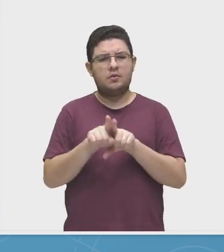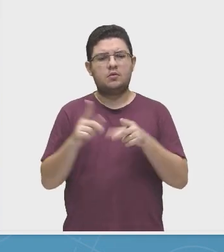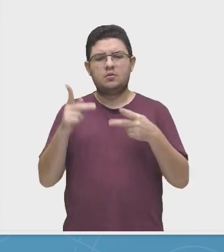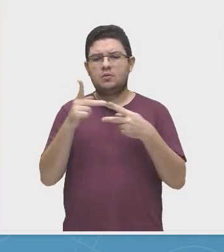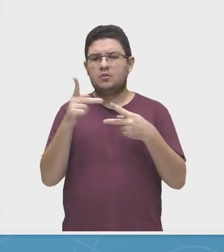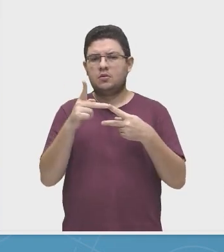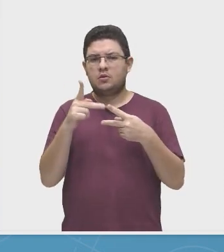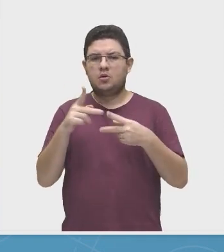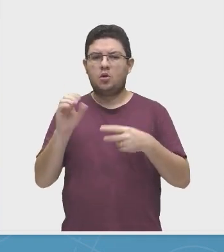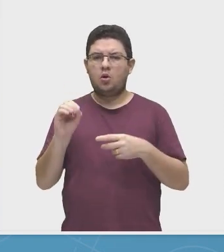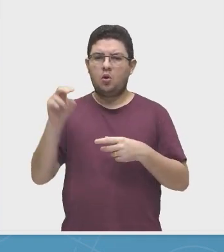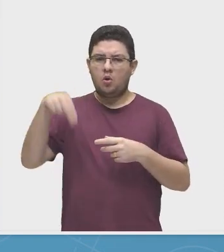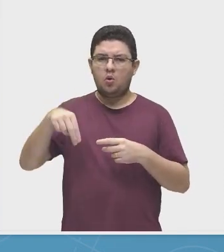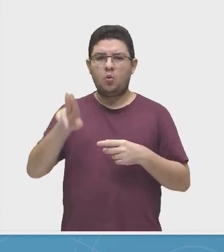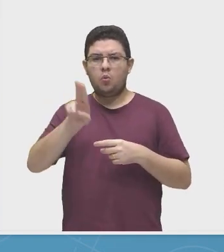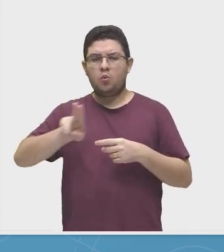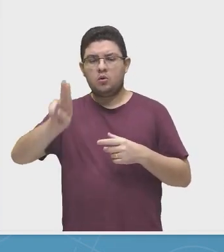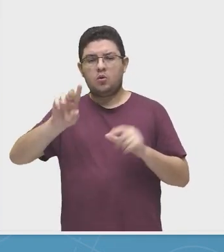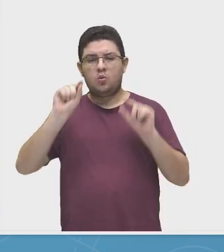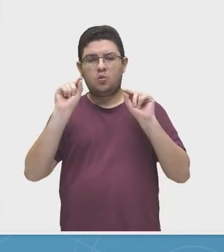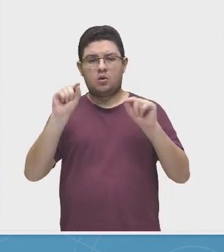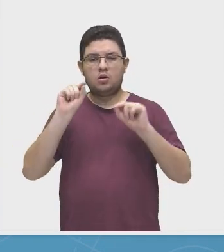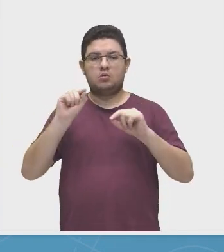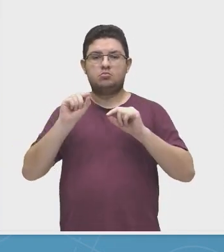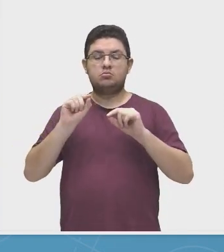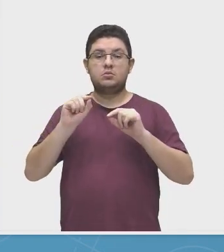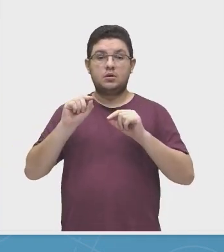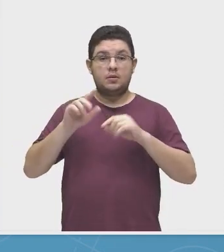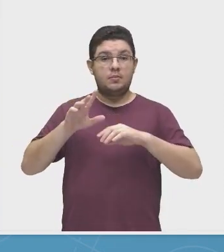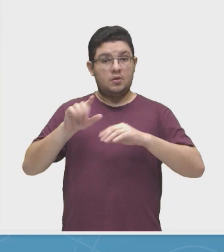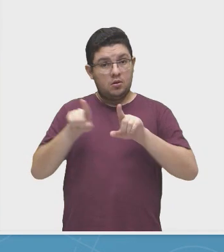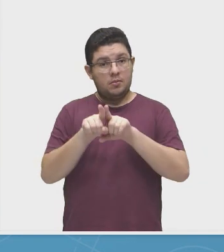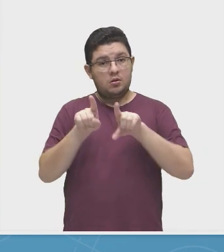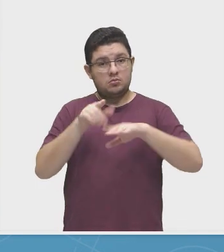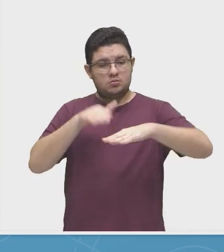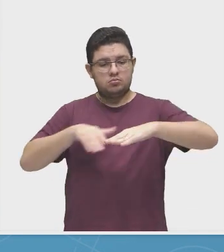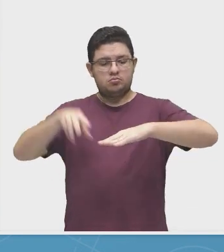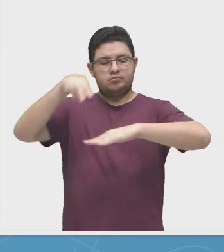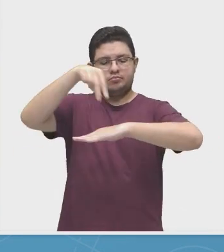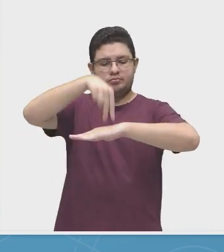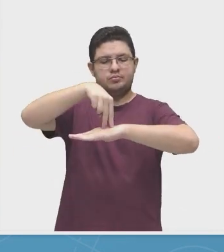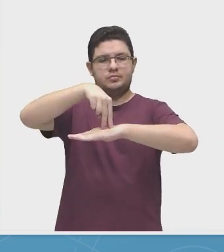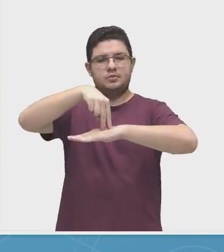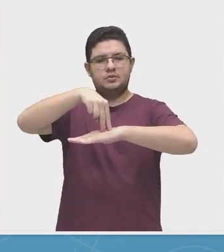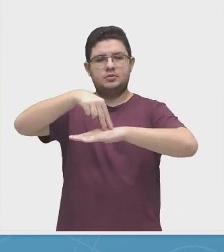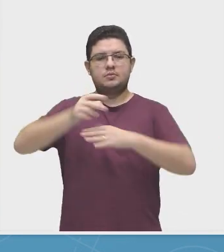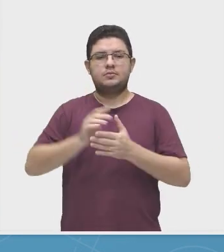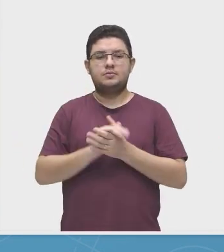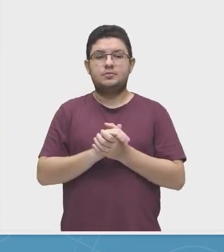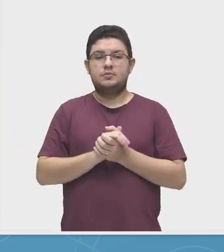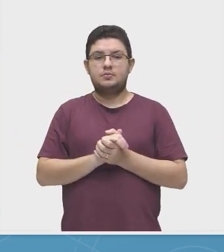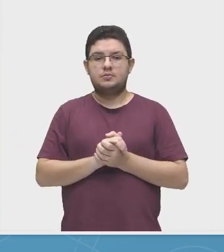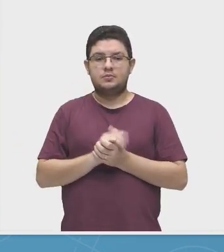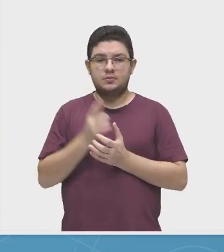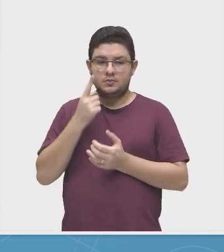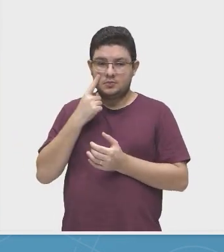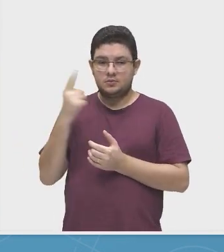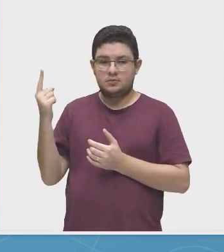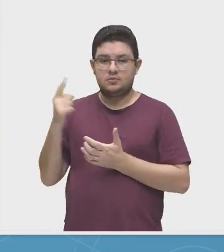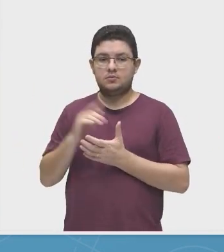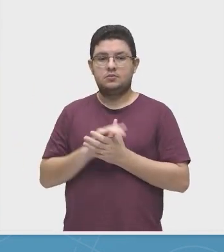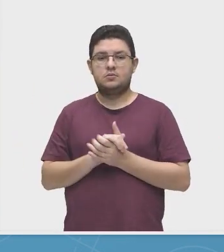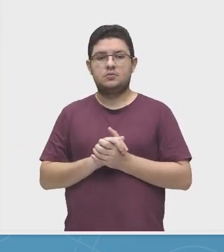ela é utilizada também com a ideia de sobre, né, em cima de algo. The worker is on the